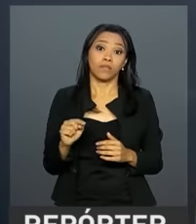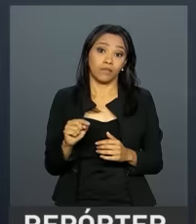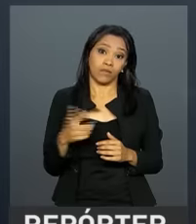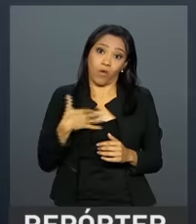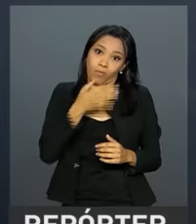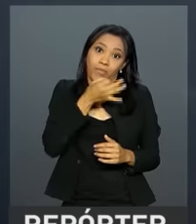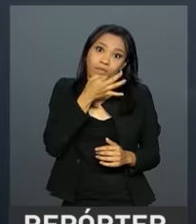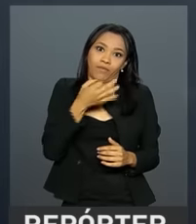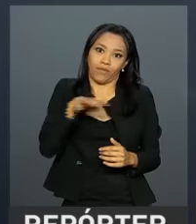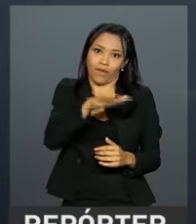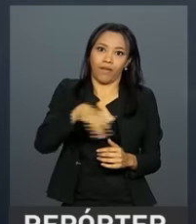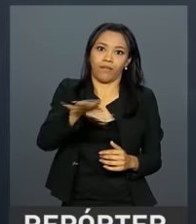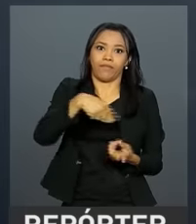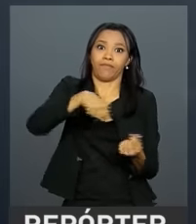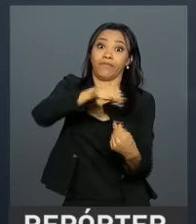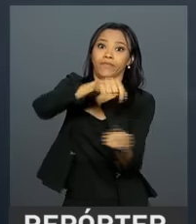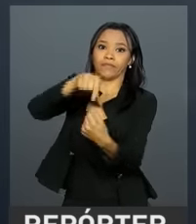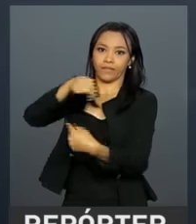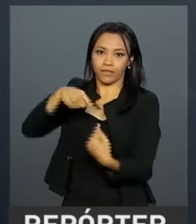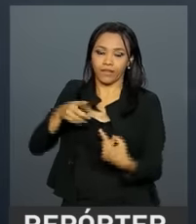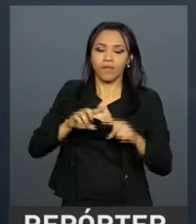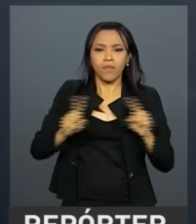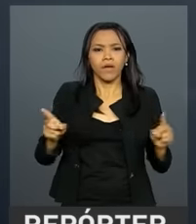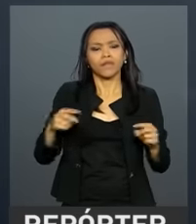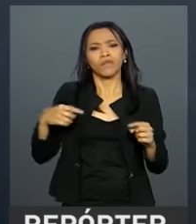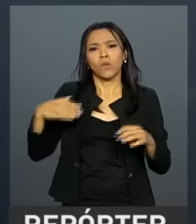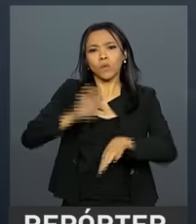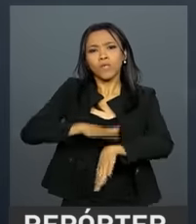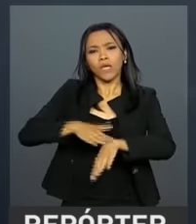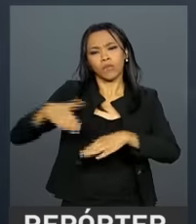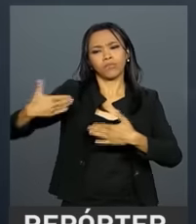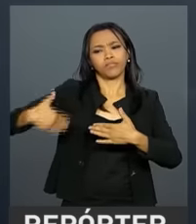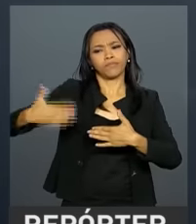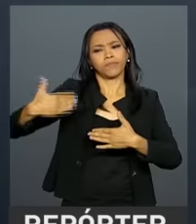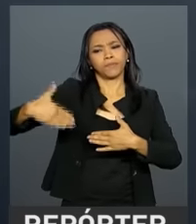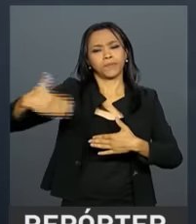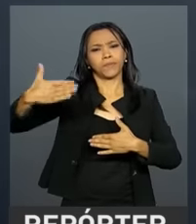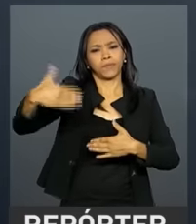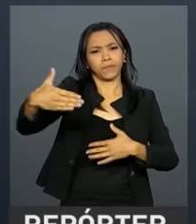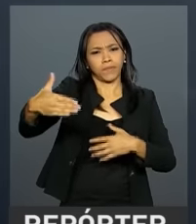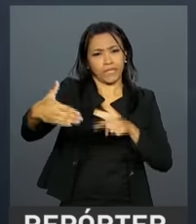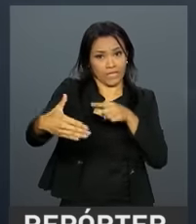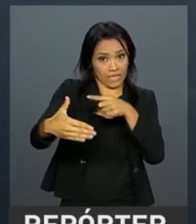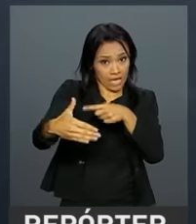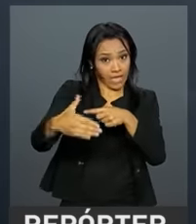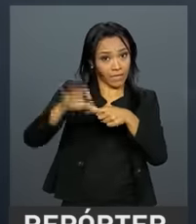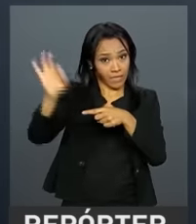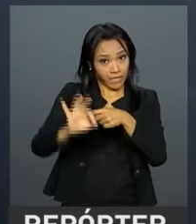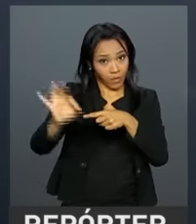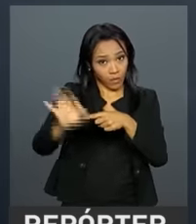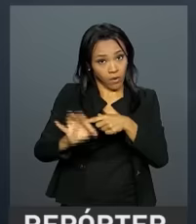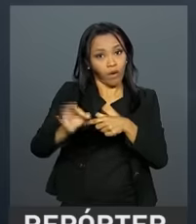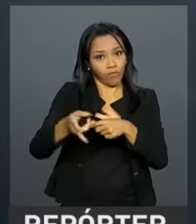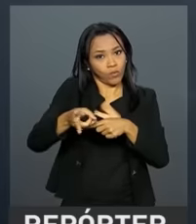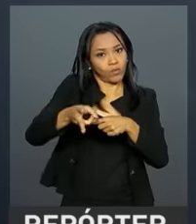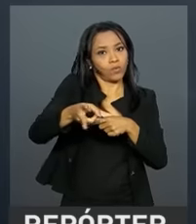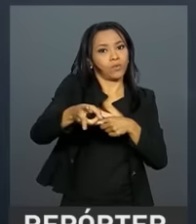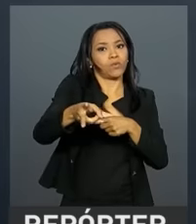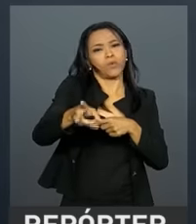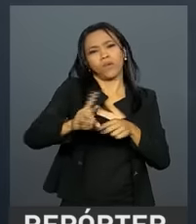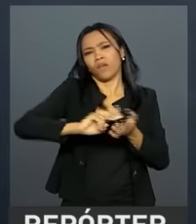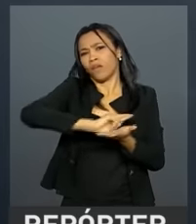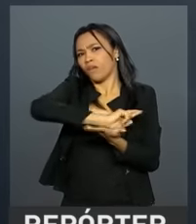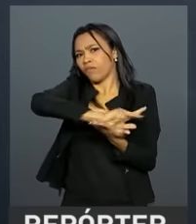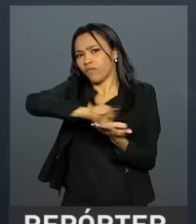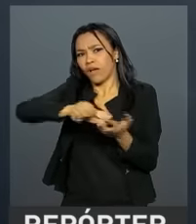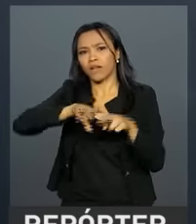financeira mas o fato é que ao longo do tempo é muito provável que esta este percentual se repita em reuniões